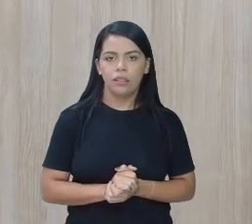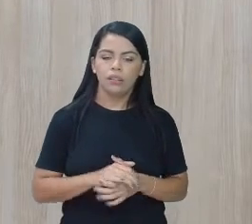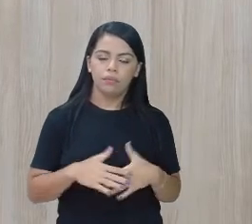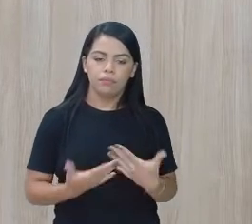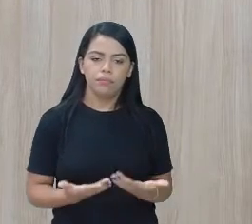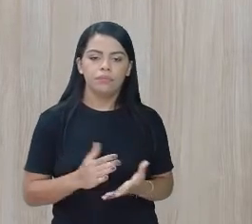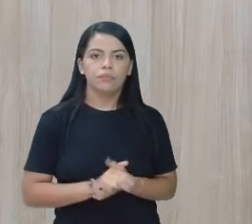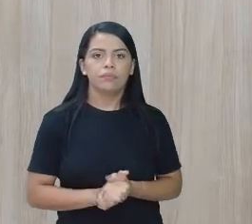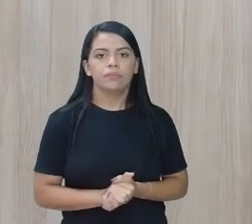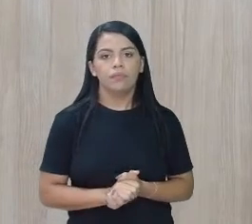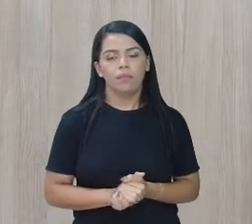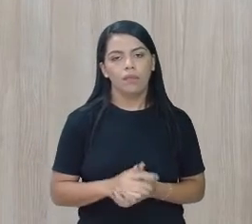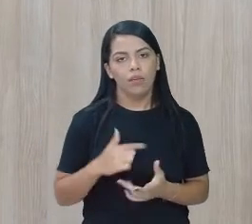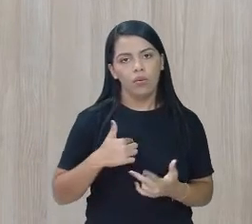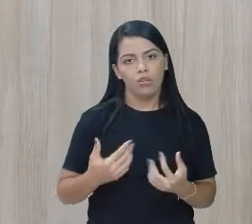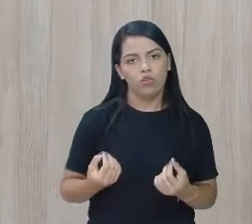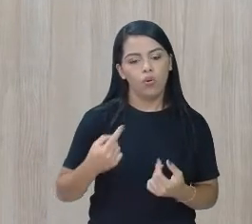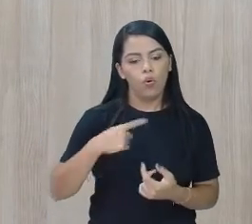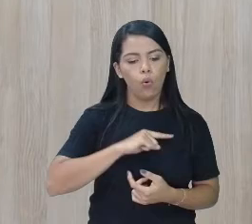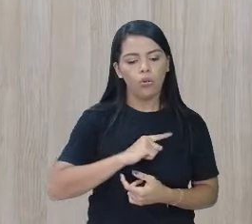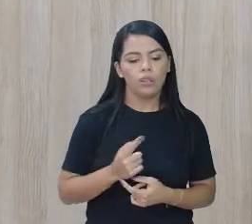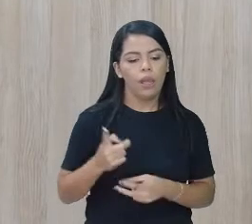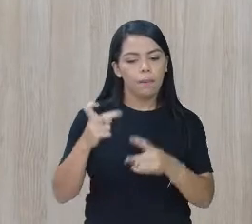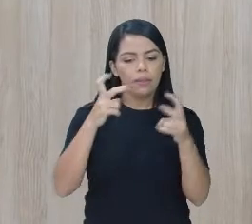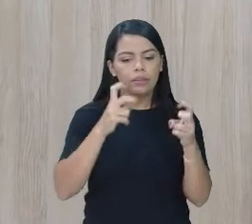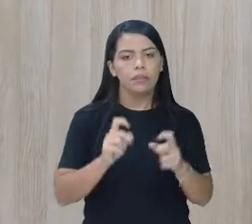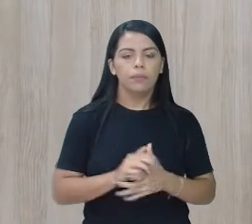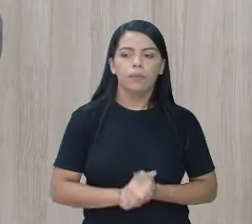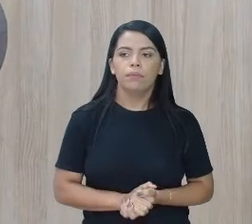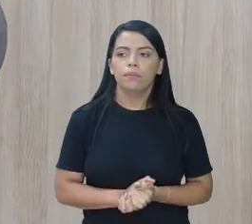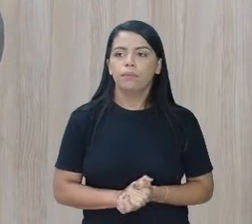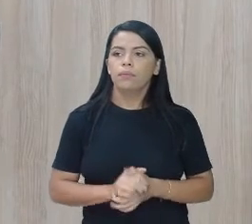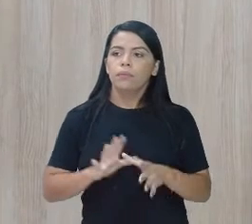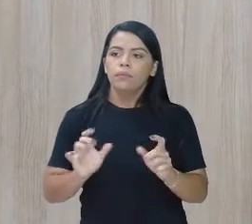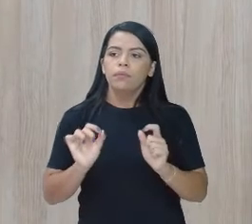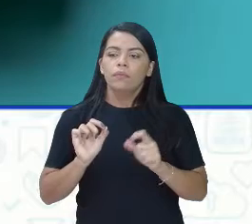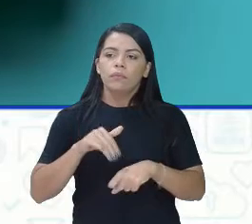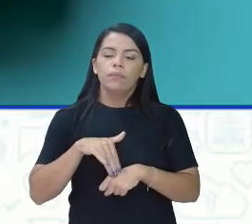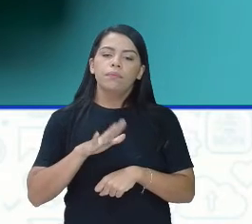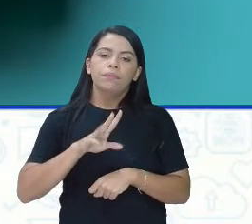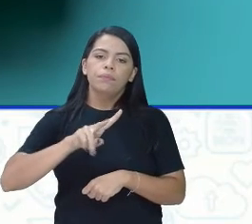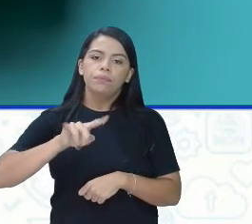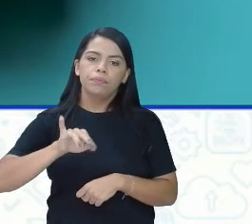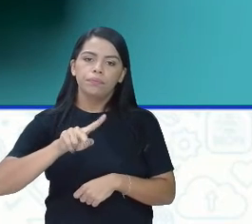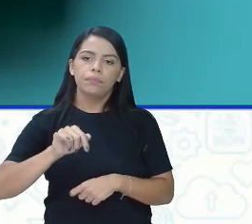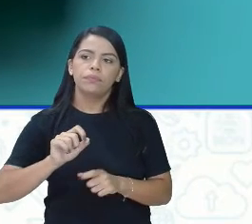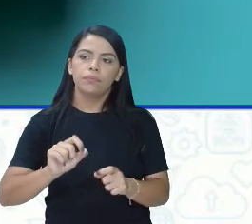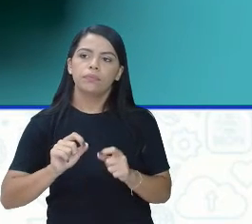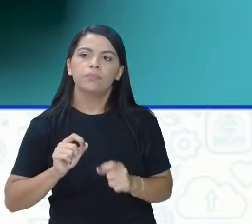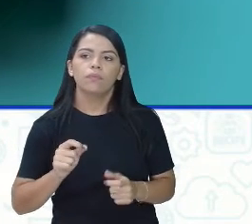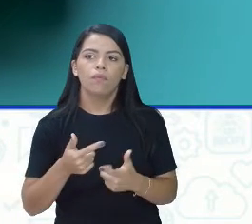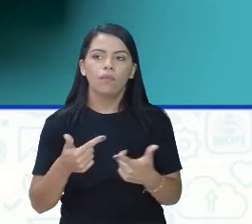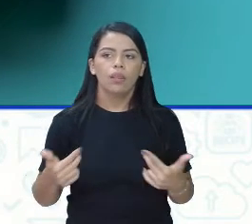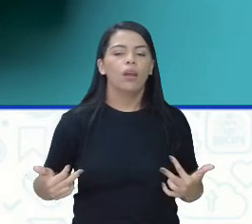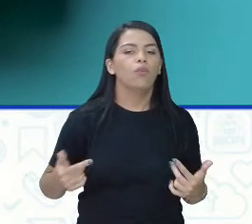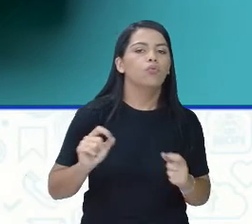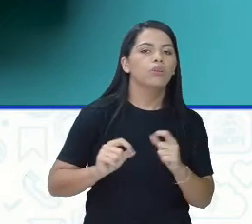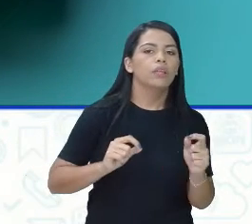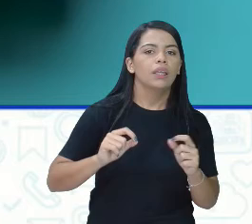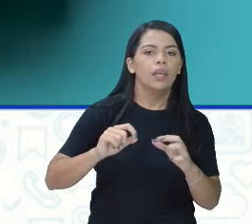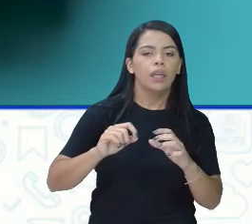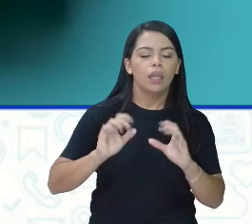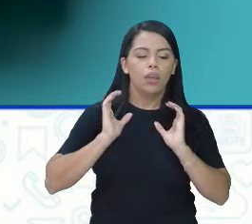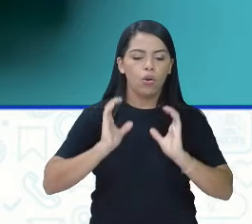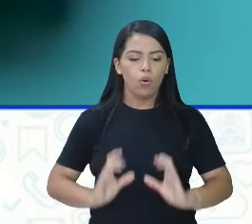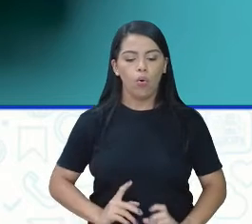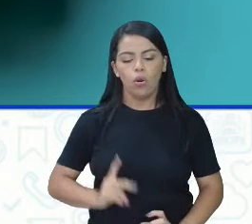o que ela é e como a gente pode reconhecer. O que mais, Vivi? Abordagem de aspectos humanos, né, minha gente?